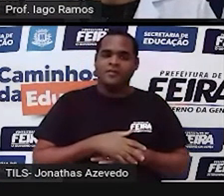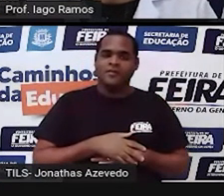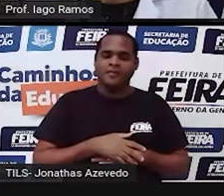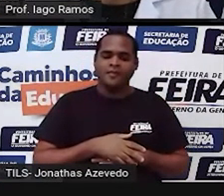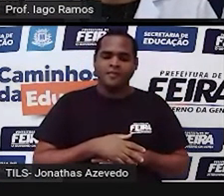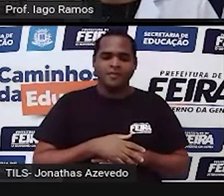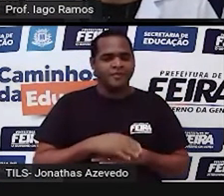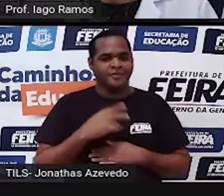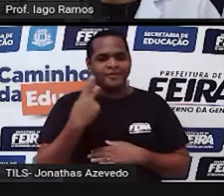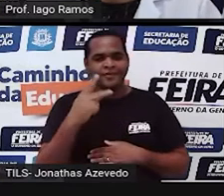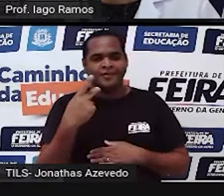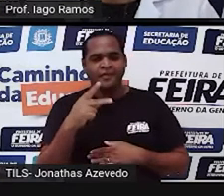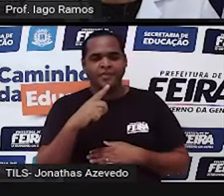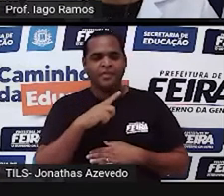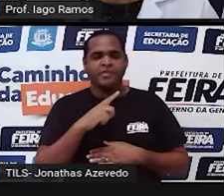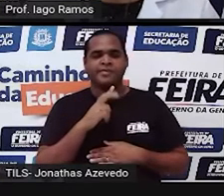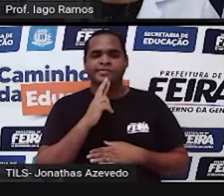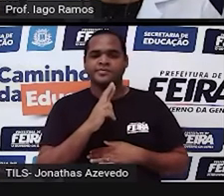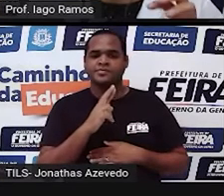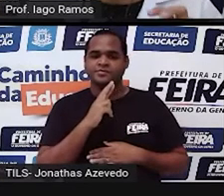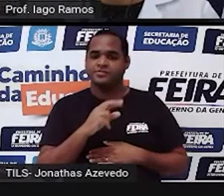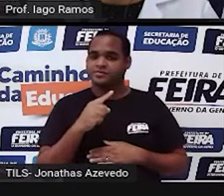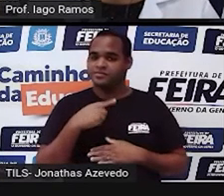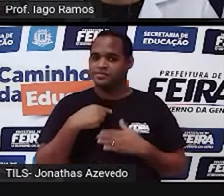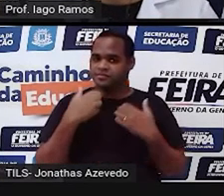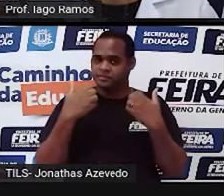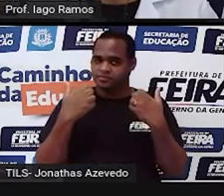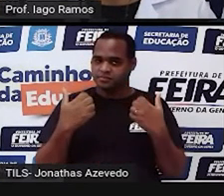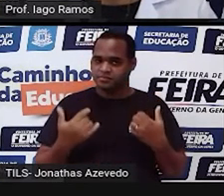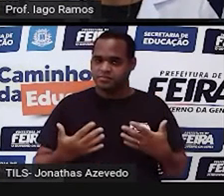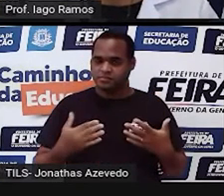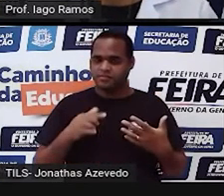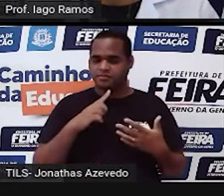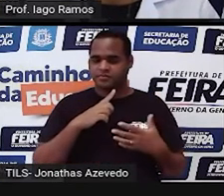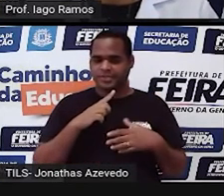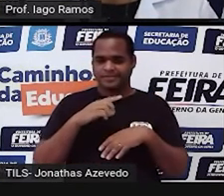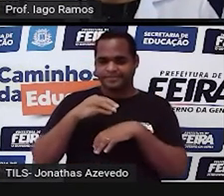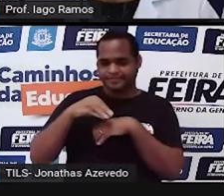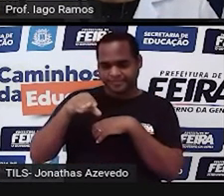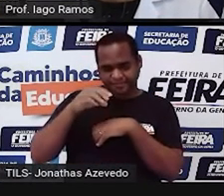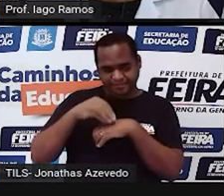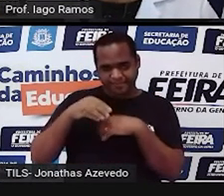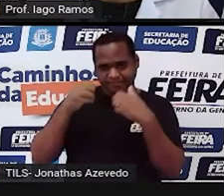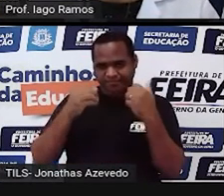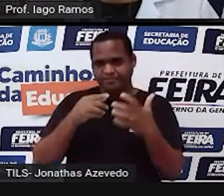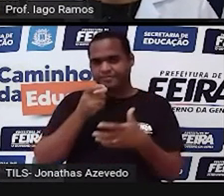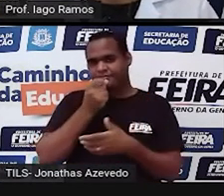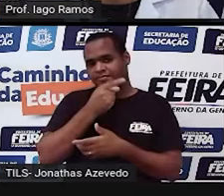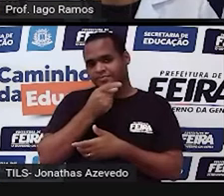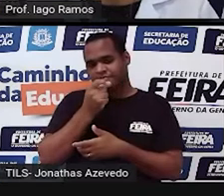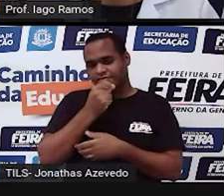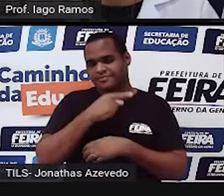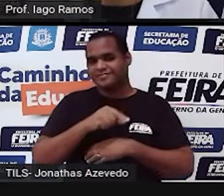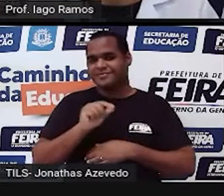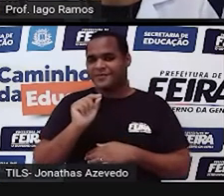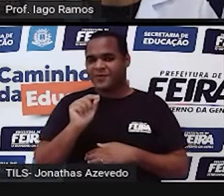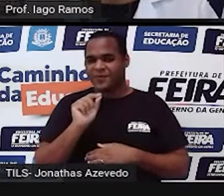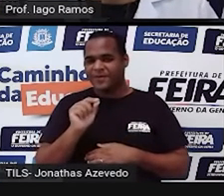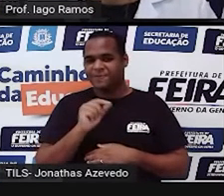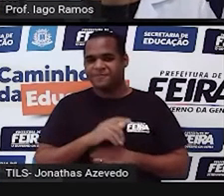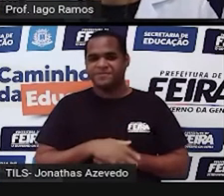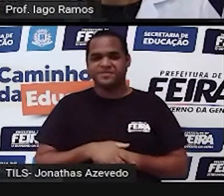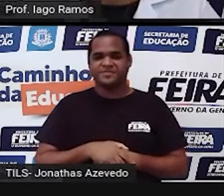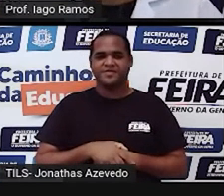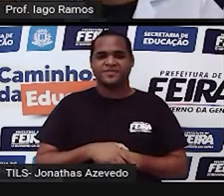aí? A resposta disso vai trazer um pouquinho aí de humor para essa pergunta, tá